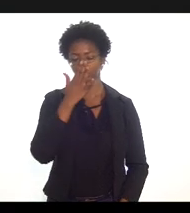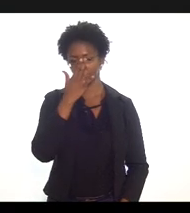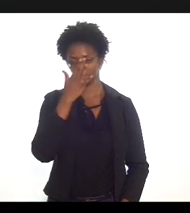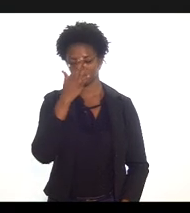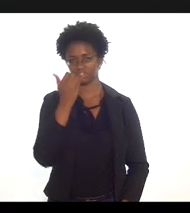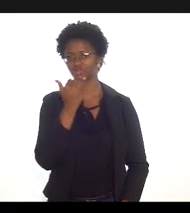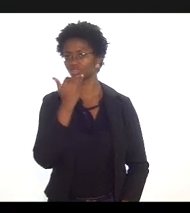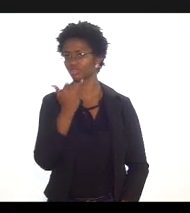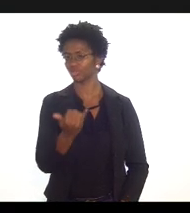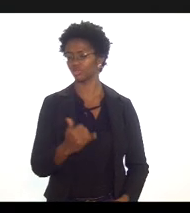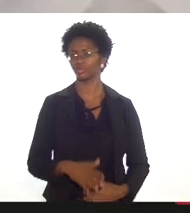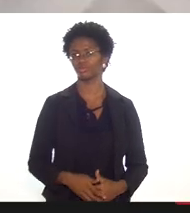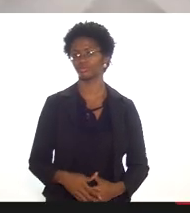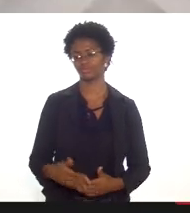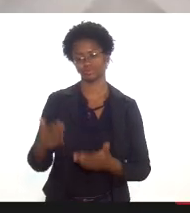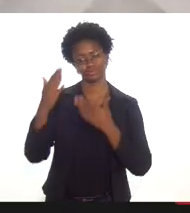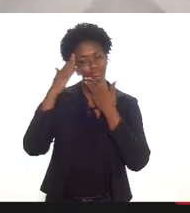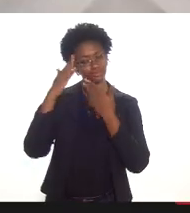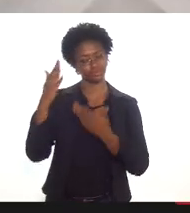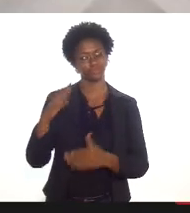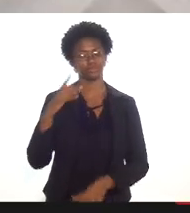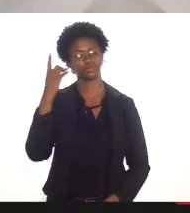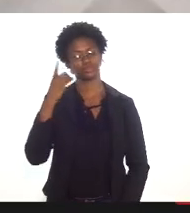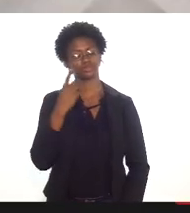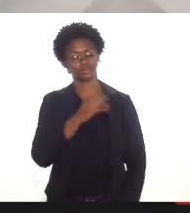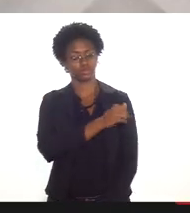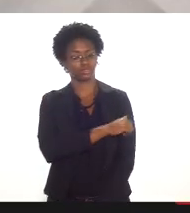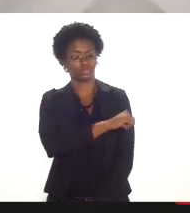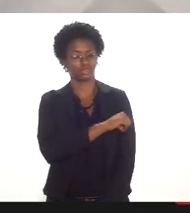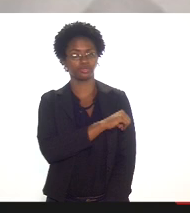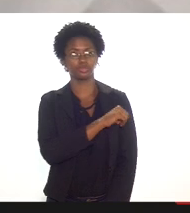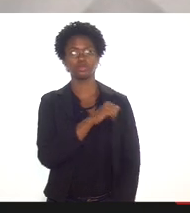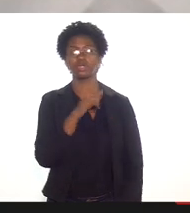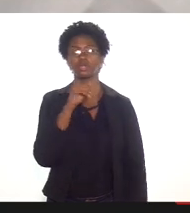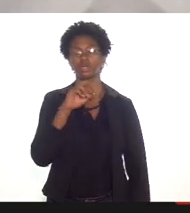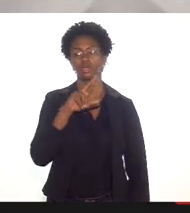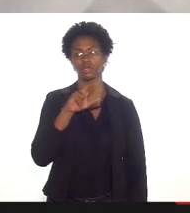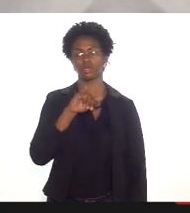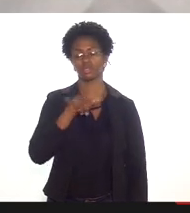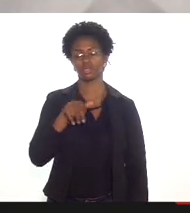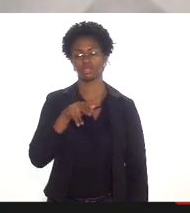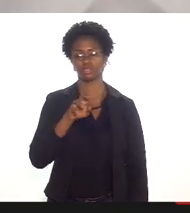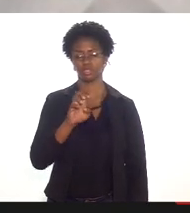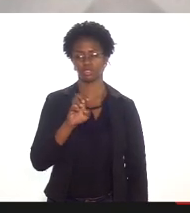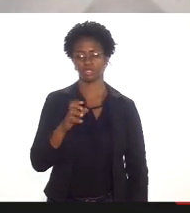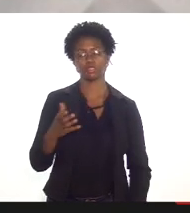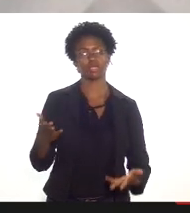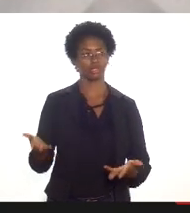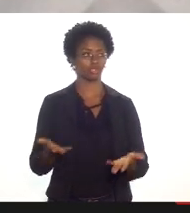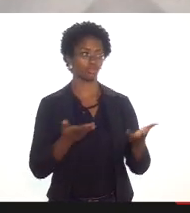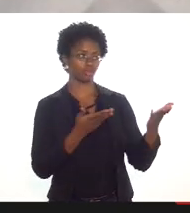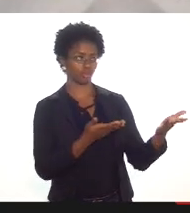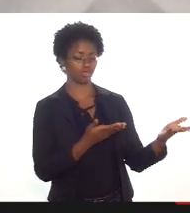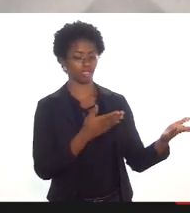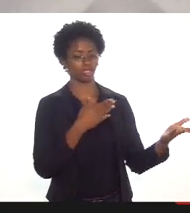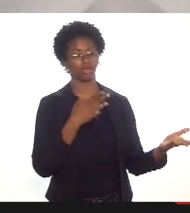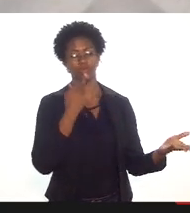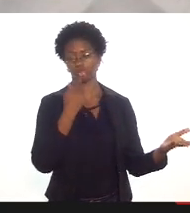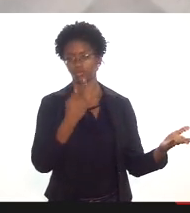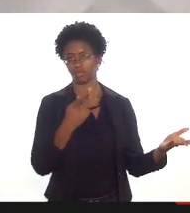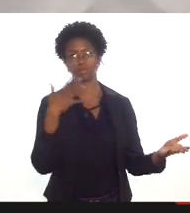Desculpe. Agradecendo a deputada enfermeira Rejane, eu queria, então, passar a palavra à deputada Jandira Figari,